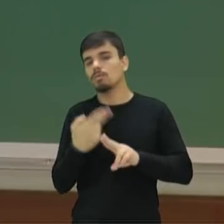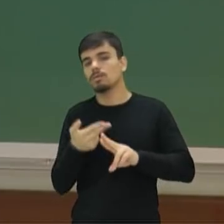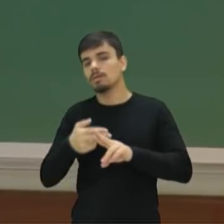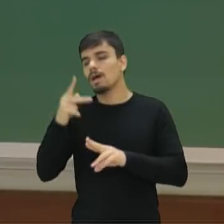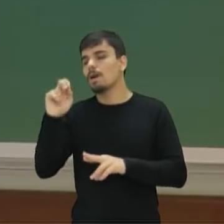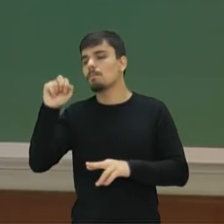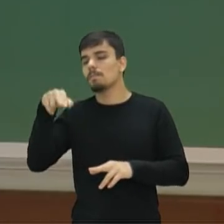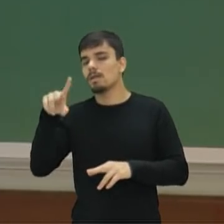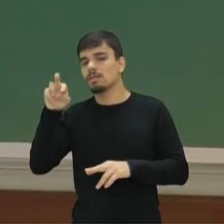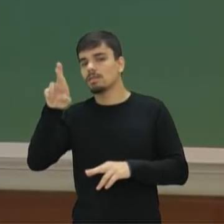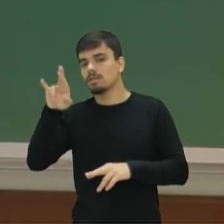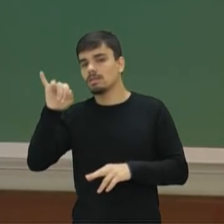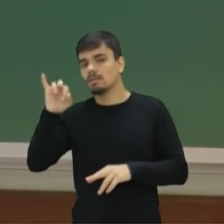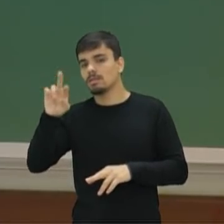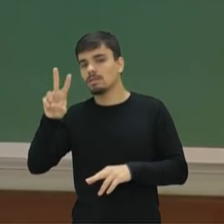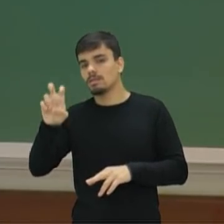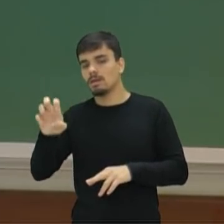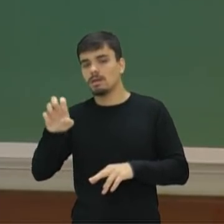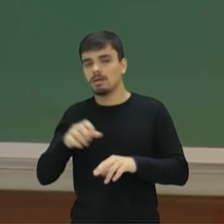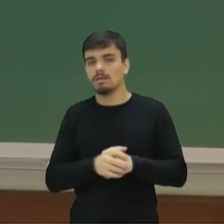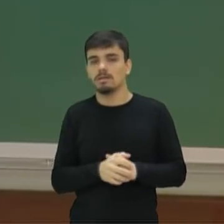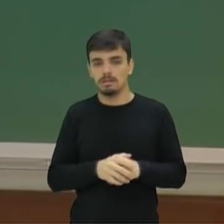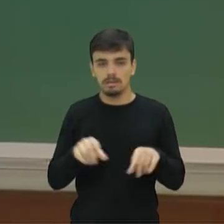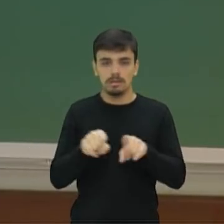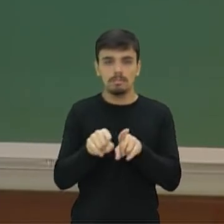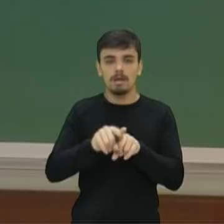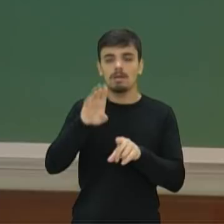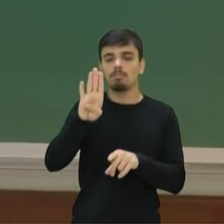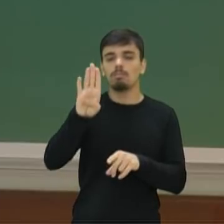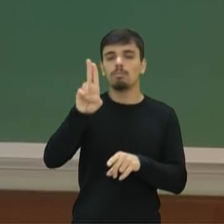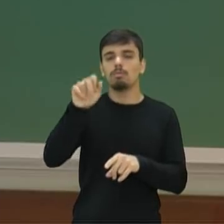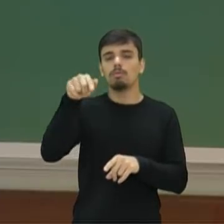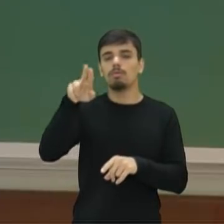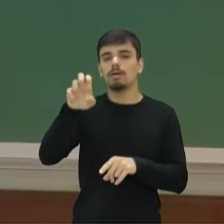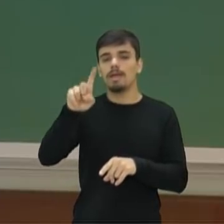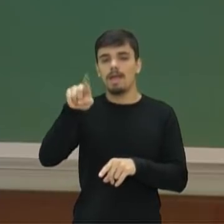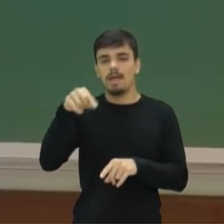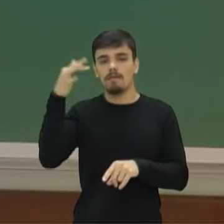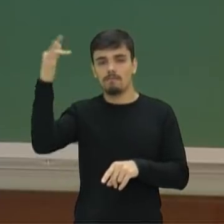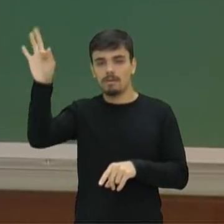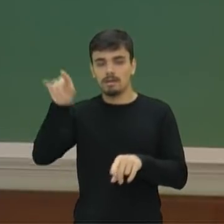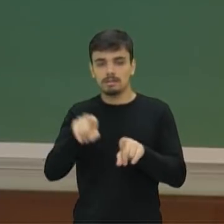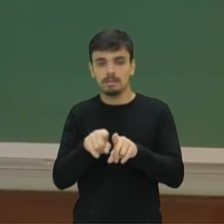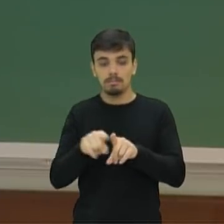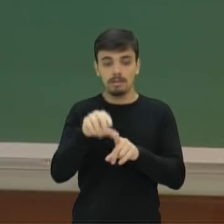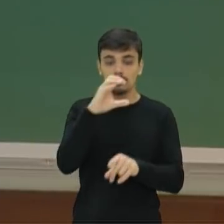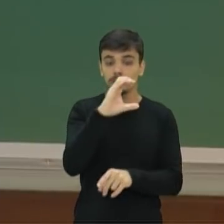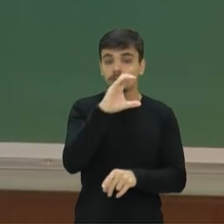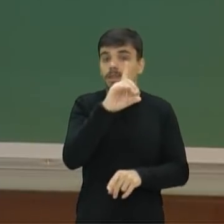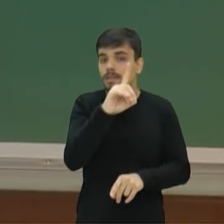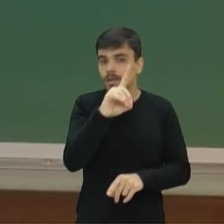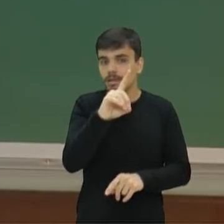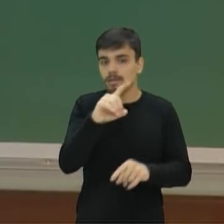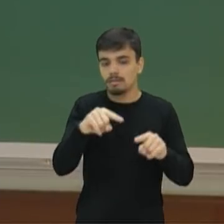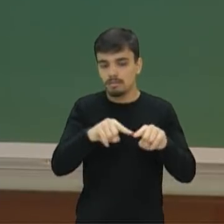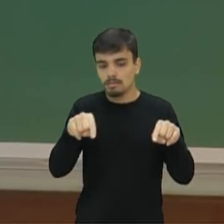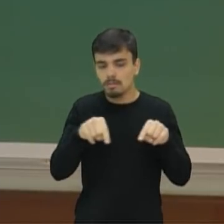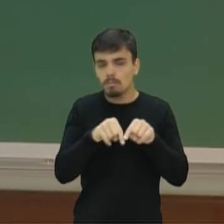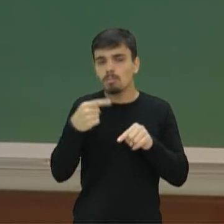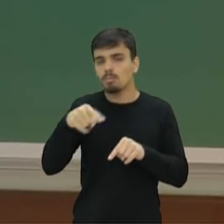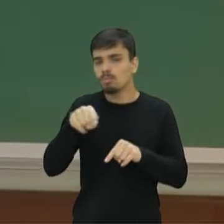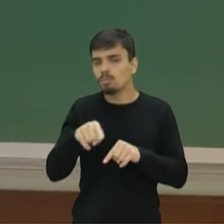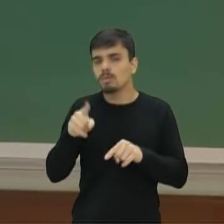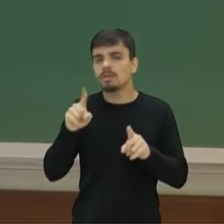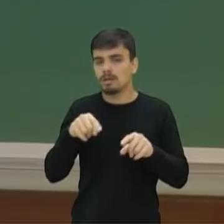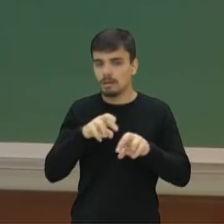pendrive, eu recebi um buquê, né? Palavra em francês. Que mais? O CD. Então, essas são as palavras que a gente usa no nosso